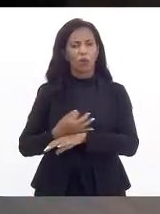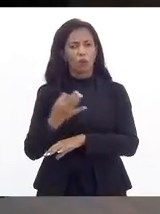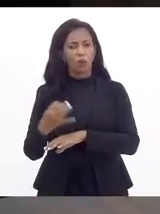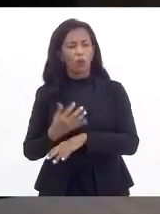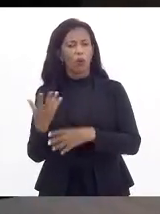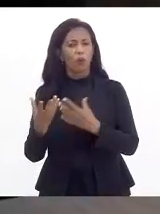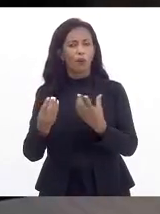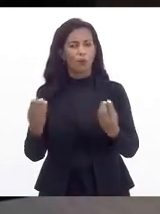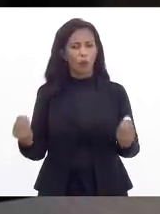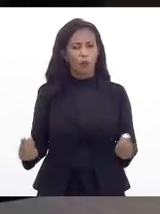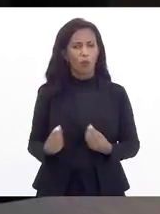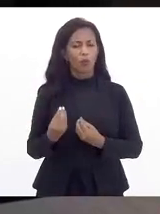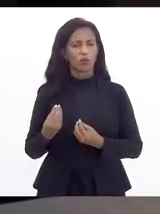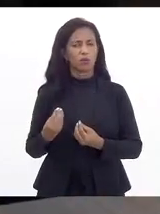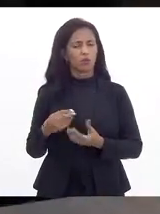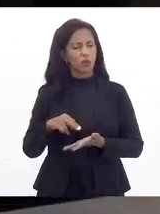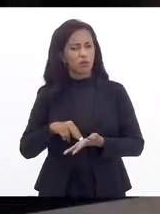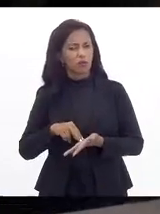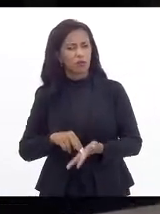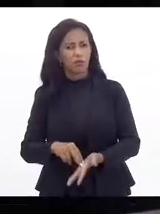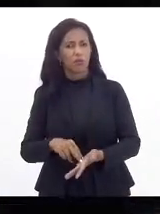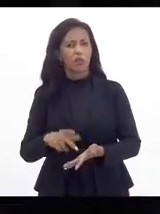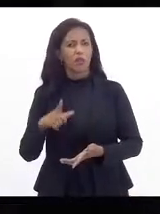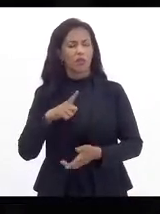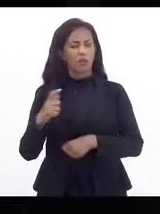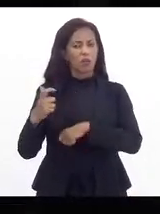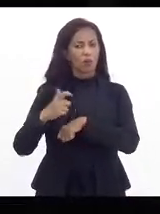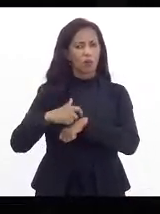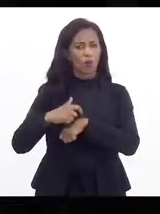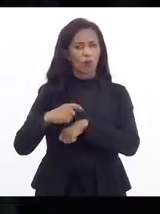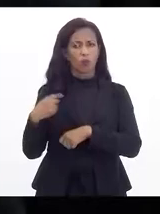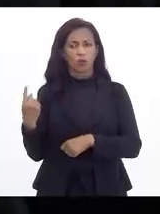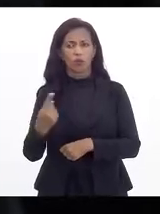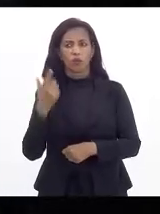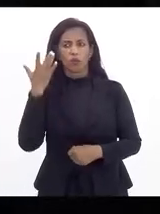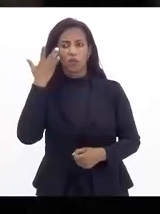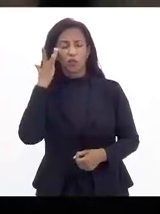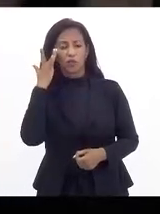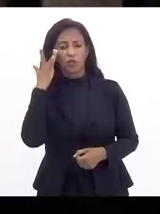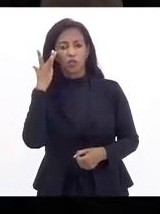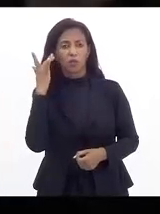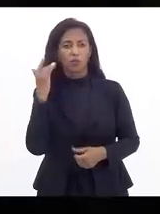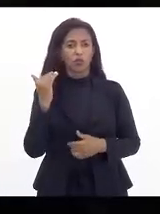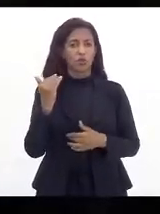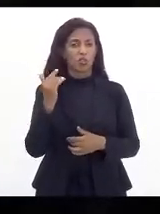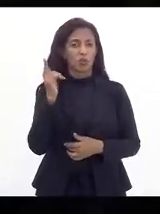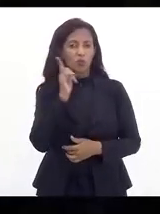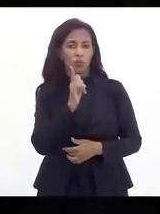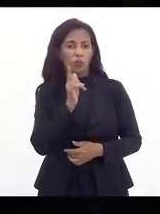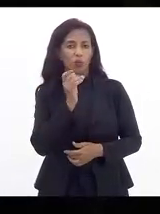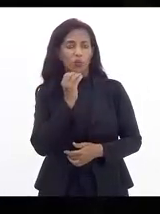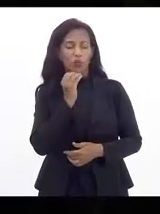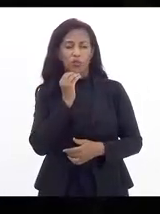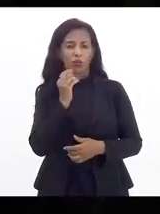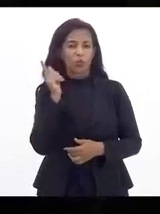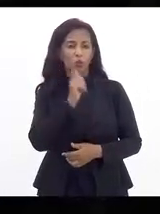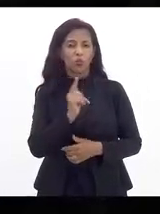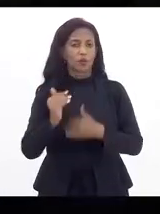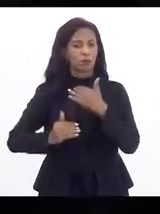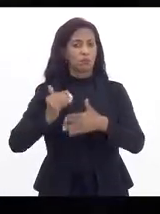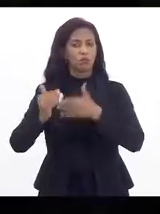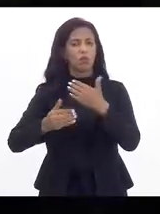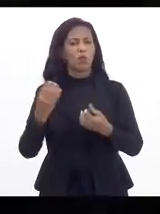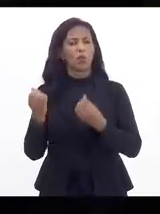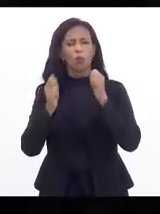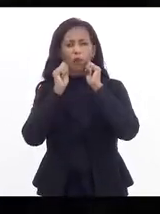muita tenacidade, teve muita firmeza. Houve momentos que nós até achamos que pudesse não prosperar, mas eu quero ressaltar como que a